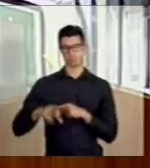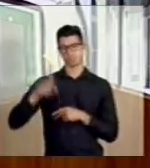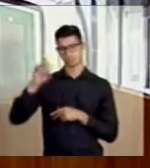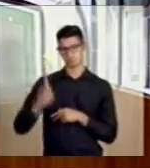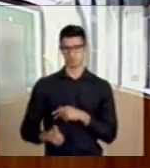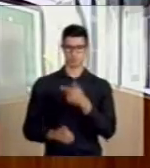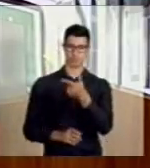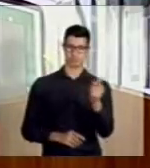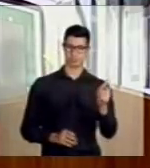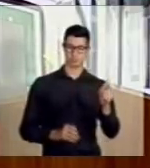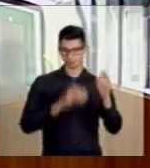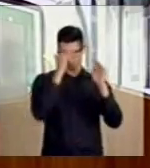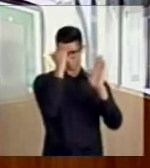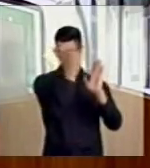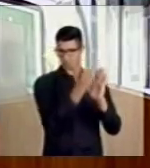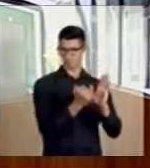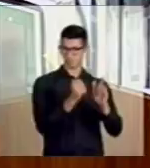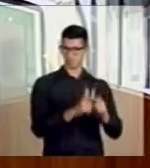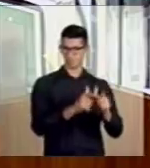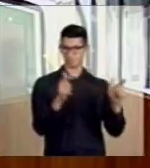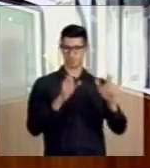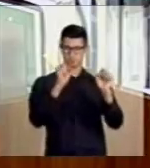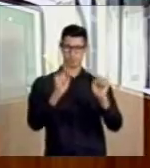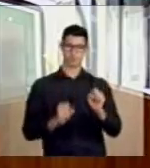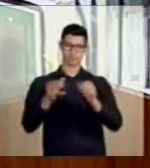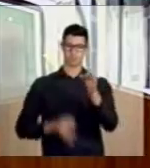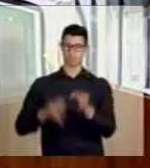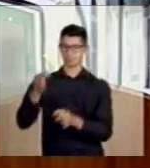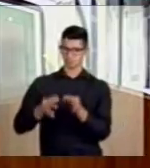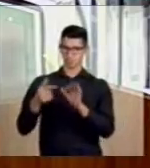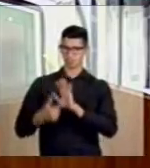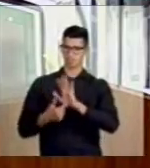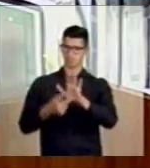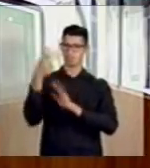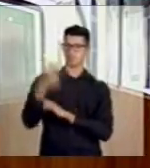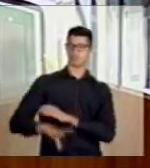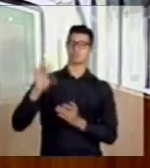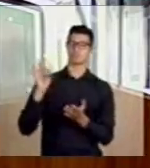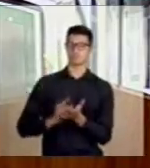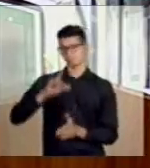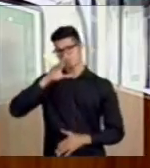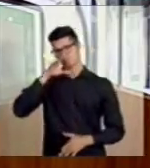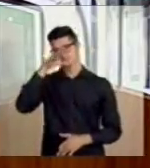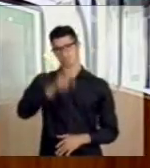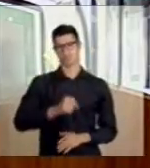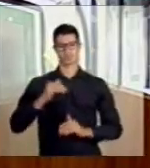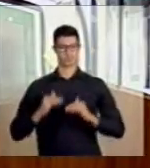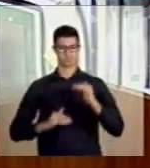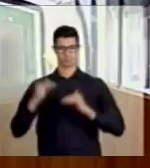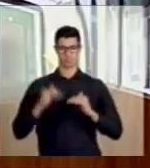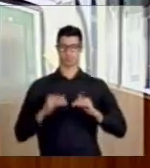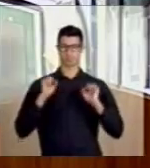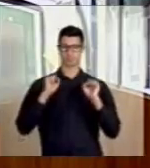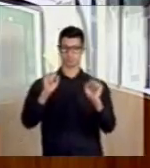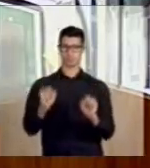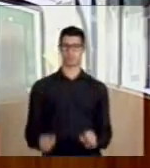de não se submeter à maioria, o Poder Judiciário revela sua verdadeira força no equilíbrio entre os